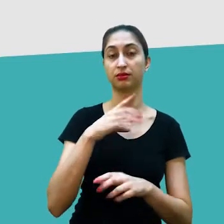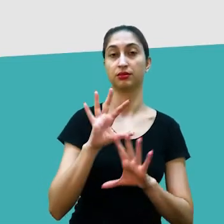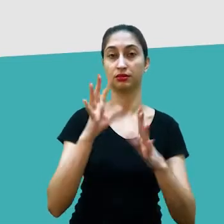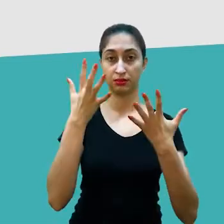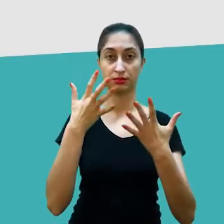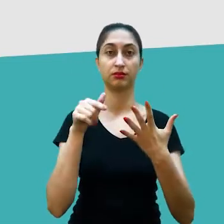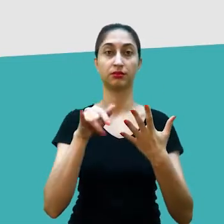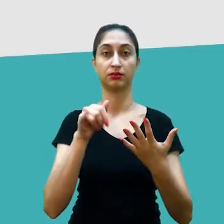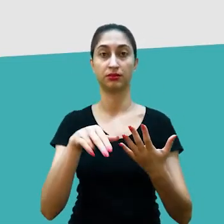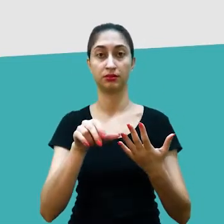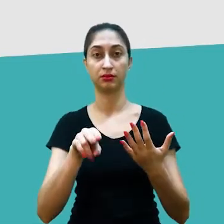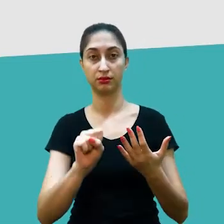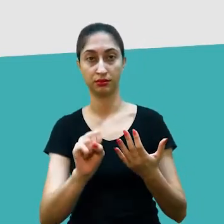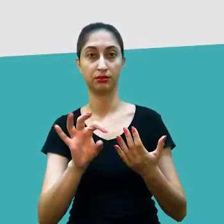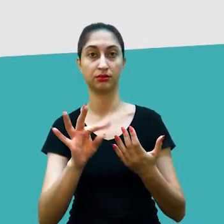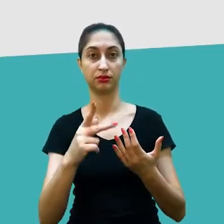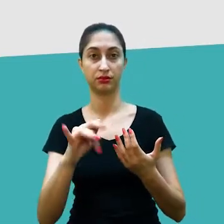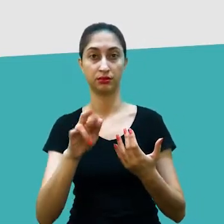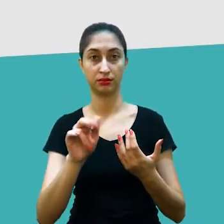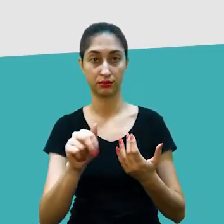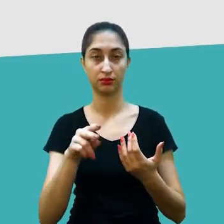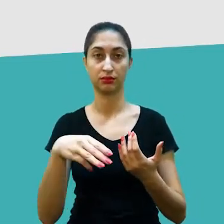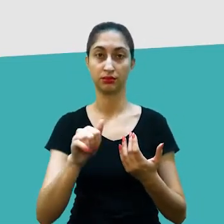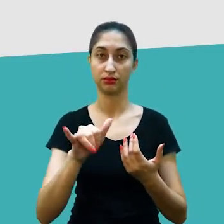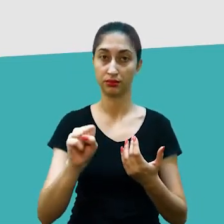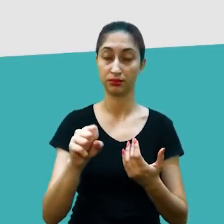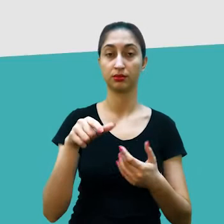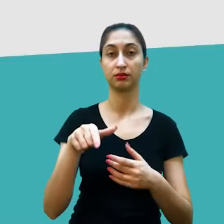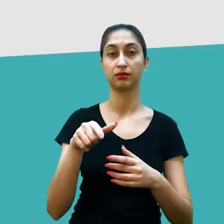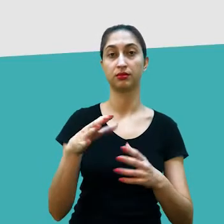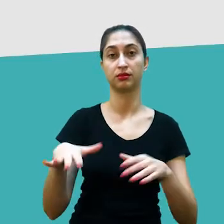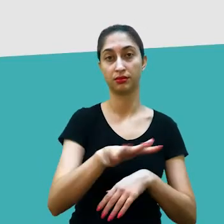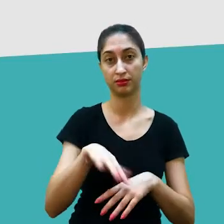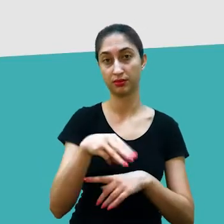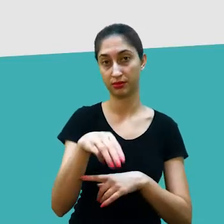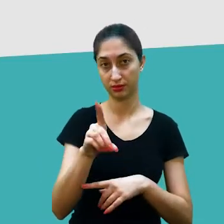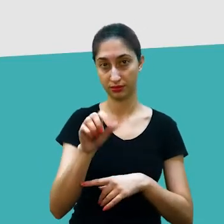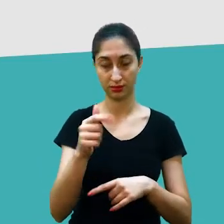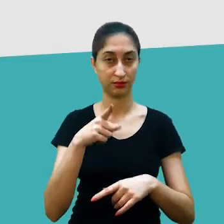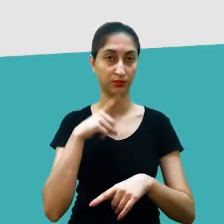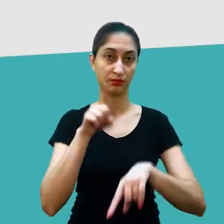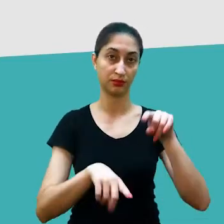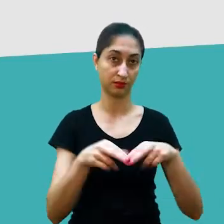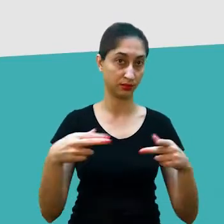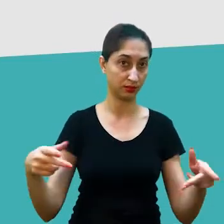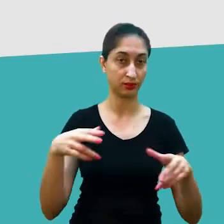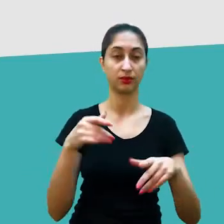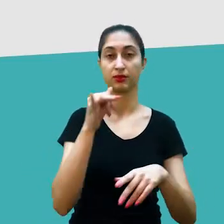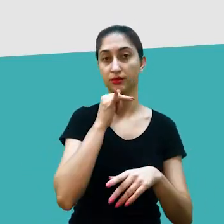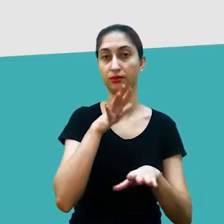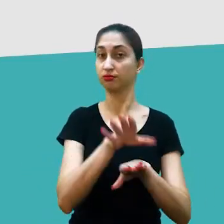Inspira Mais, que é um evento onde toda a cadeia da moda está representada no sentido de materiais. Nós temos materiais